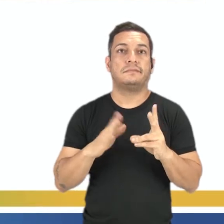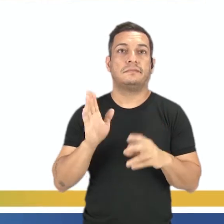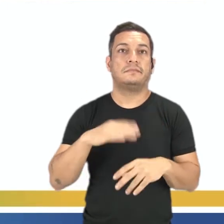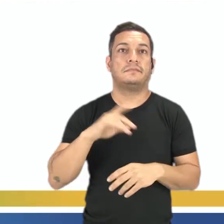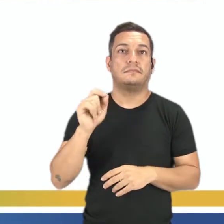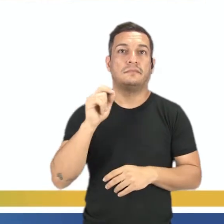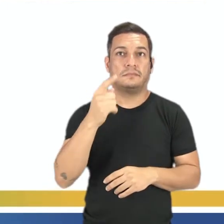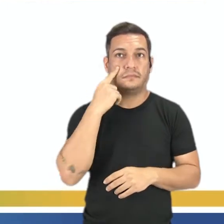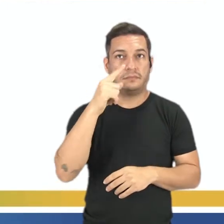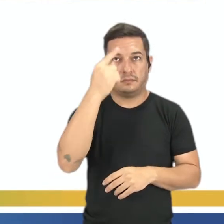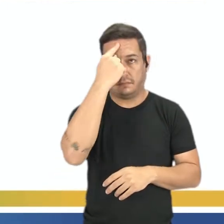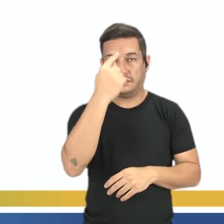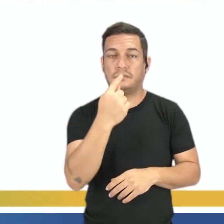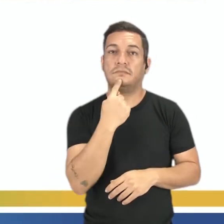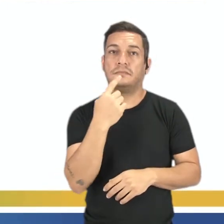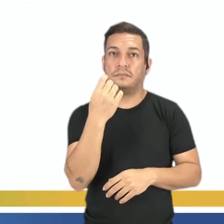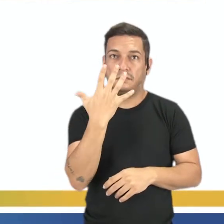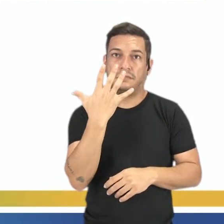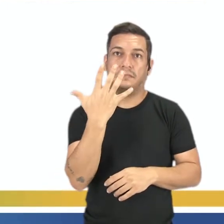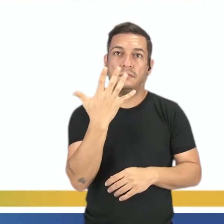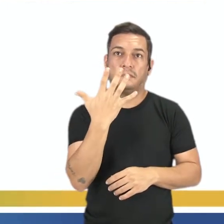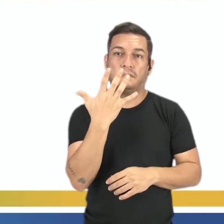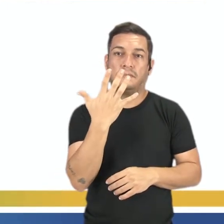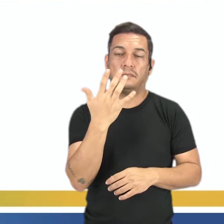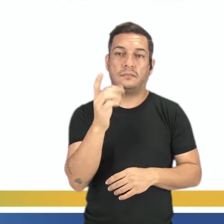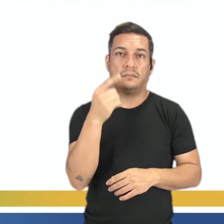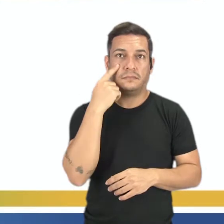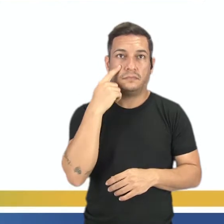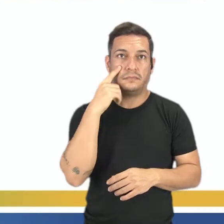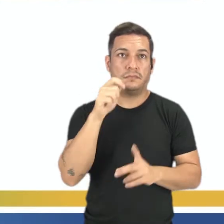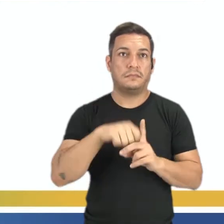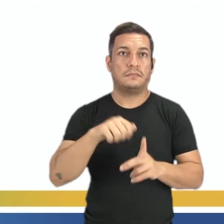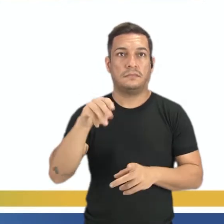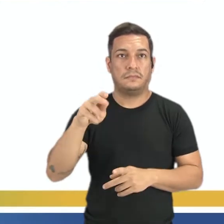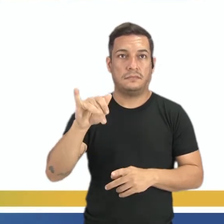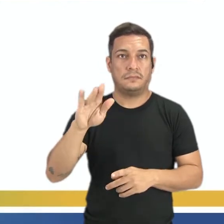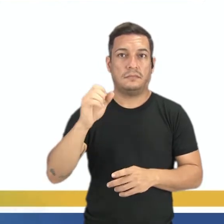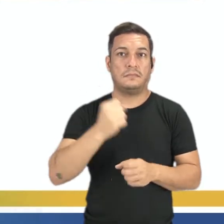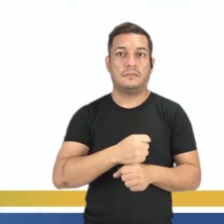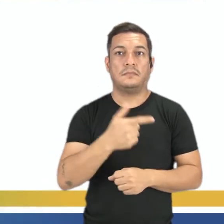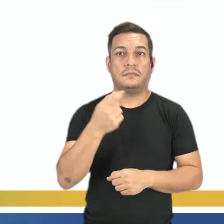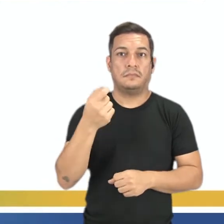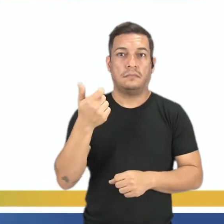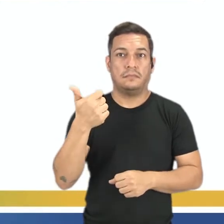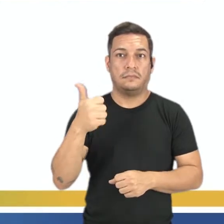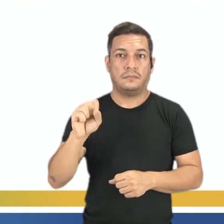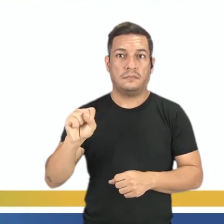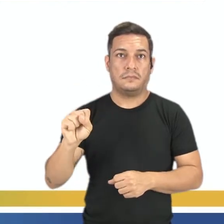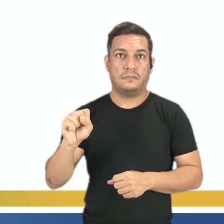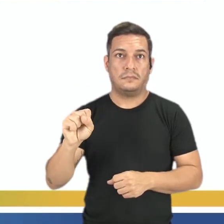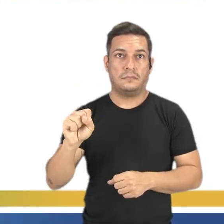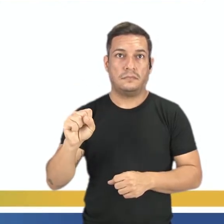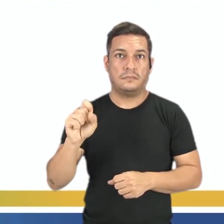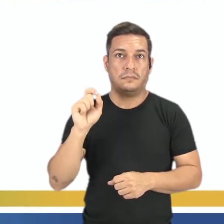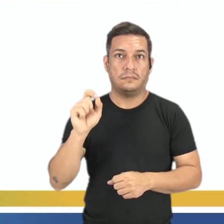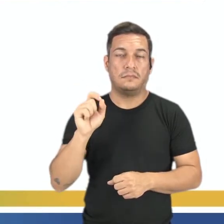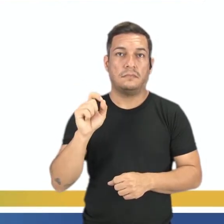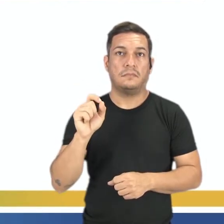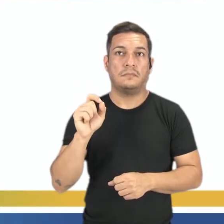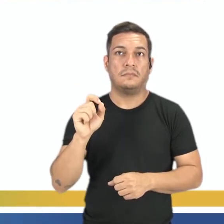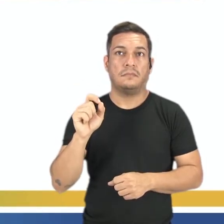imagem de uma foto, né, de uma notícia de maio de 2018, né, onde mostra a explosão,